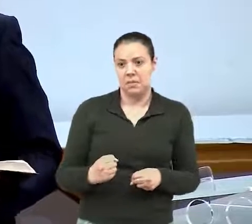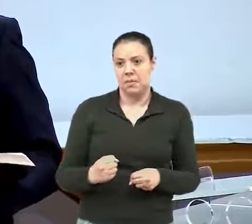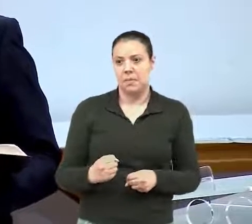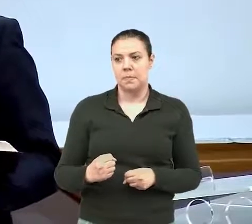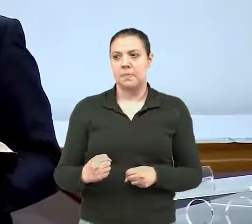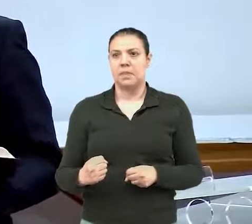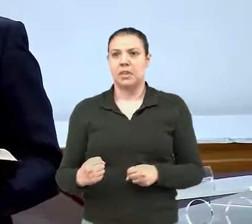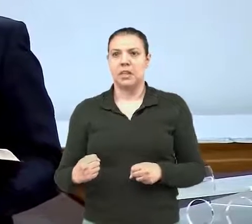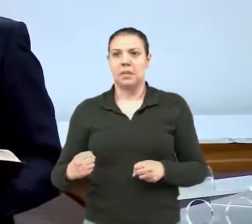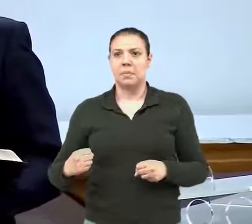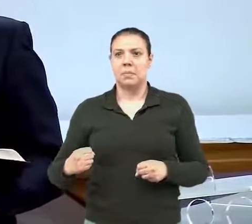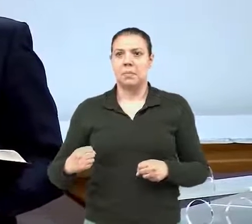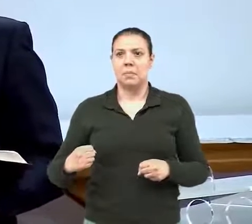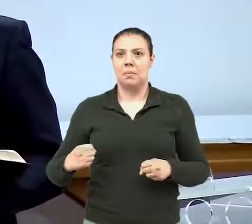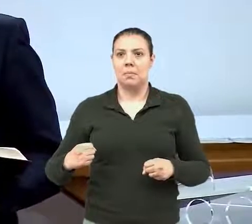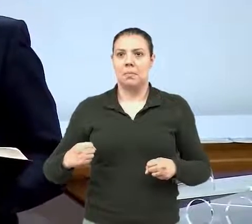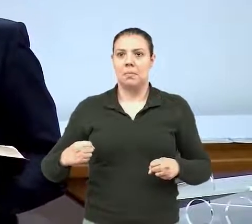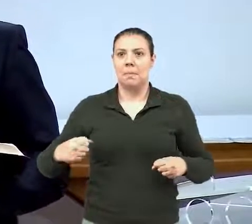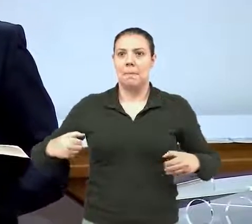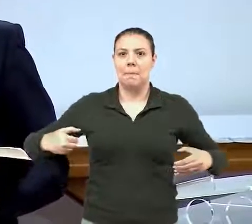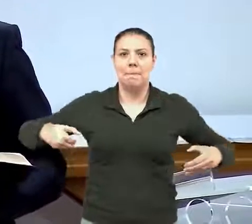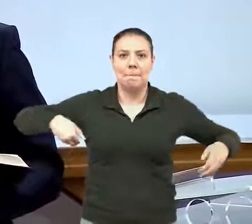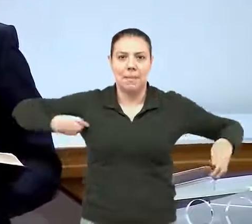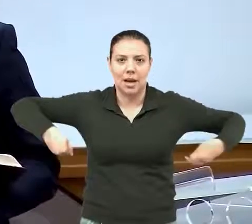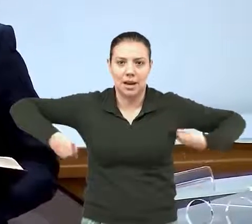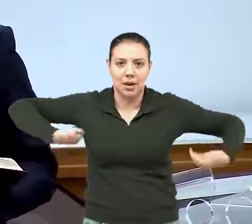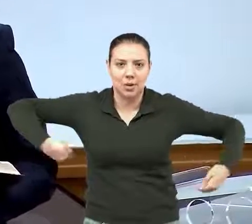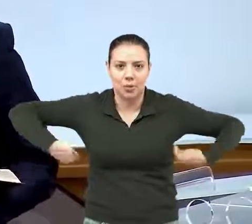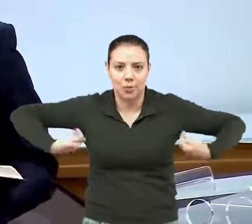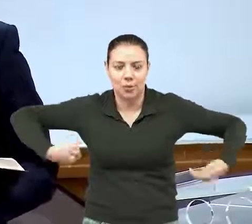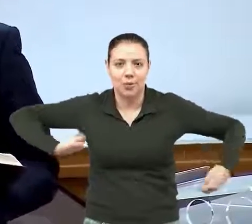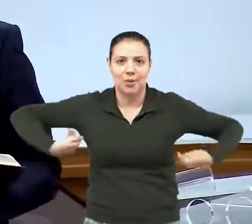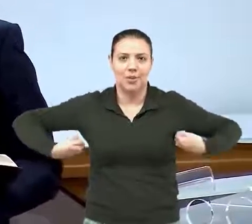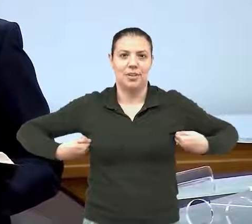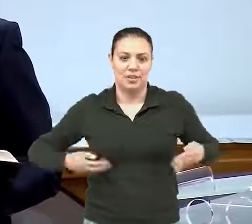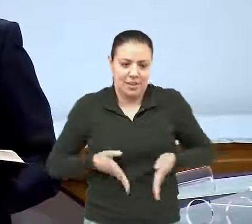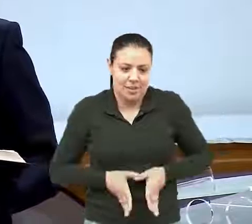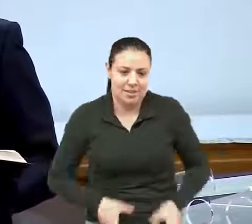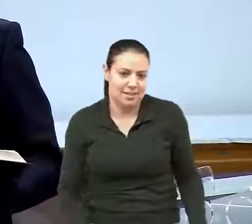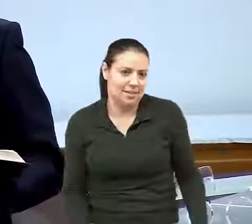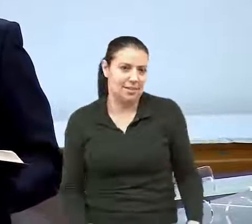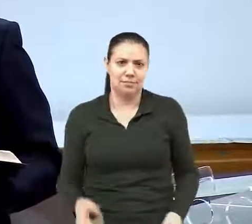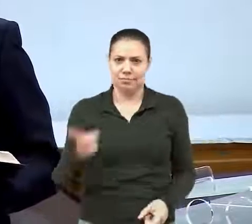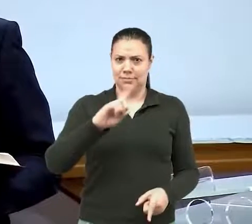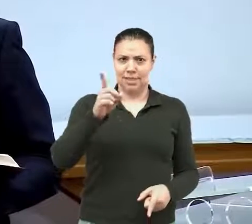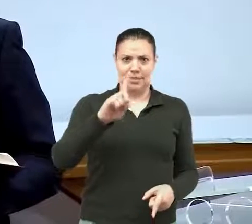de um símio. Não, você foi criado à imagem e semelhança de Deus,